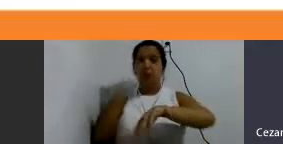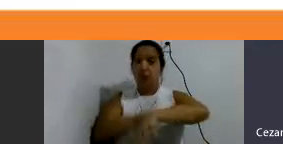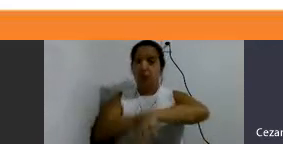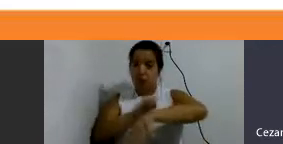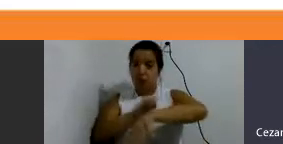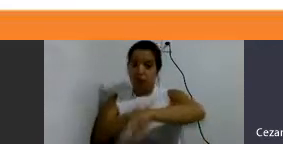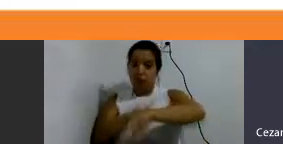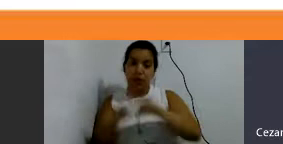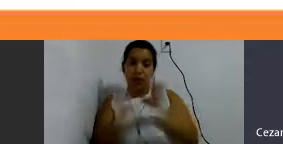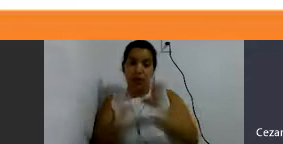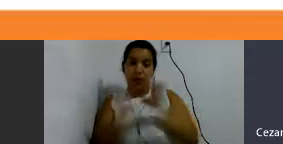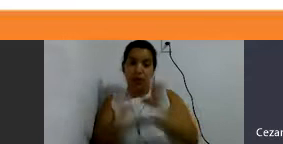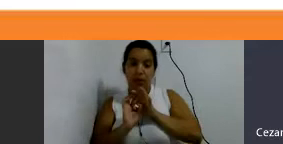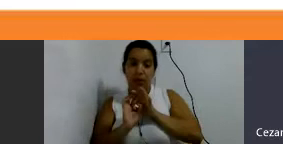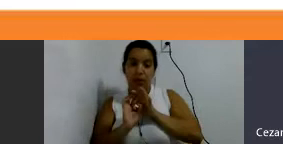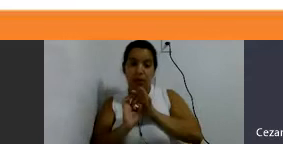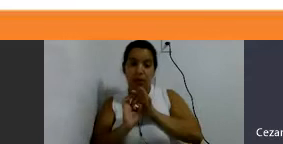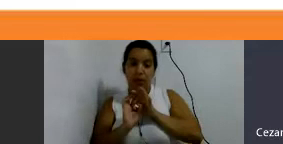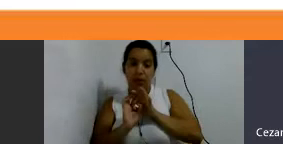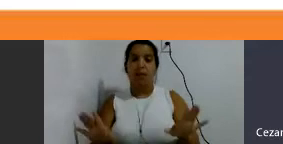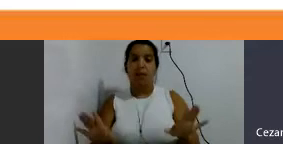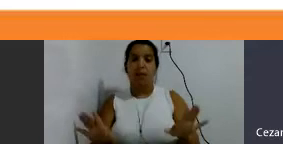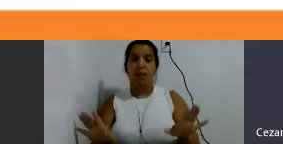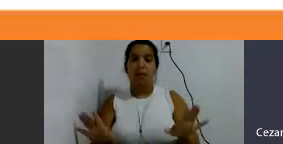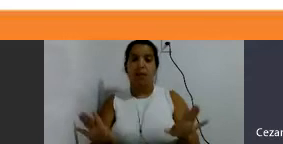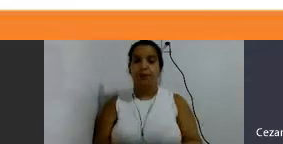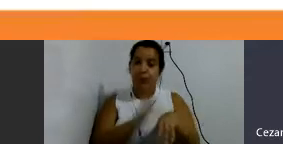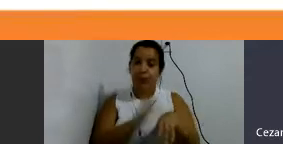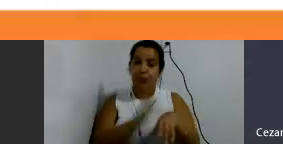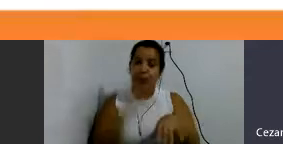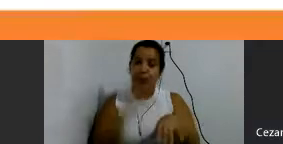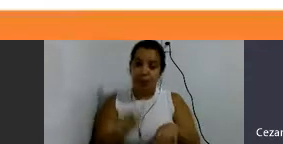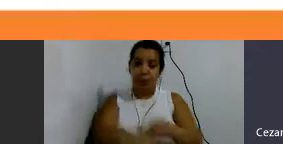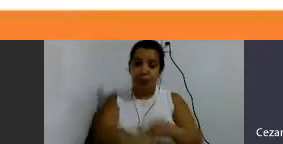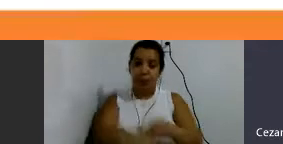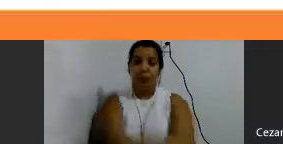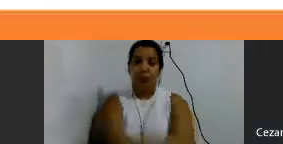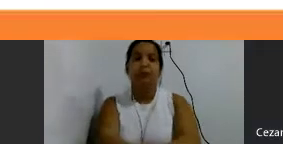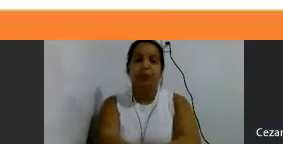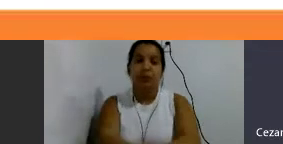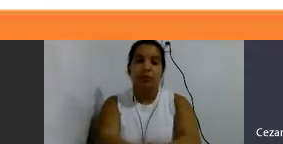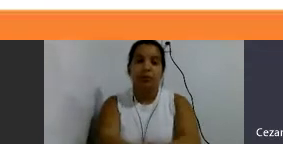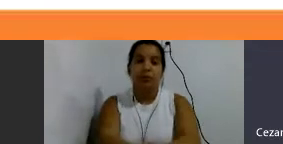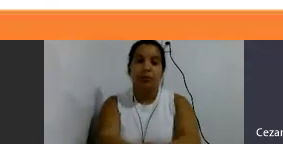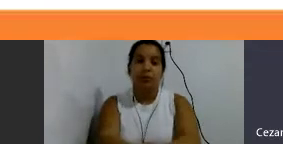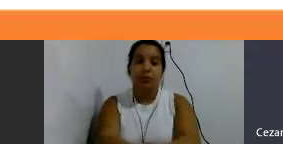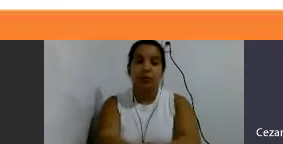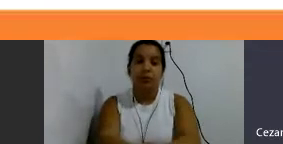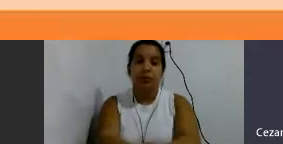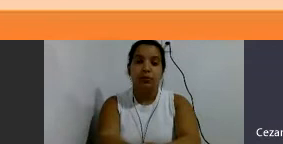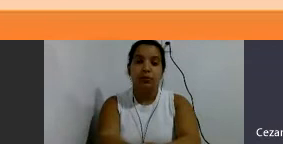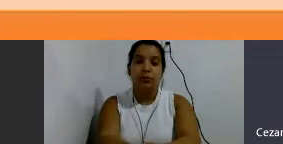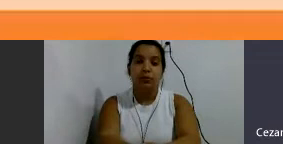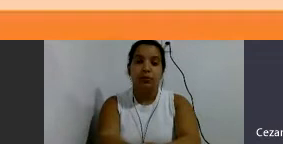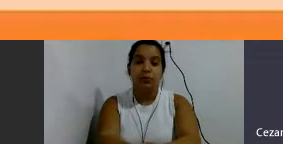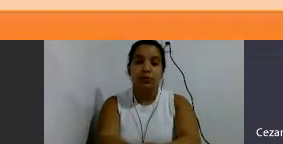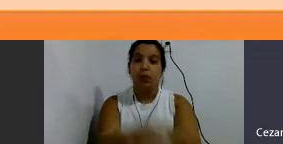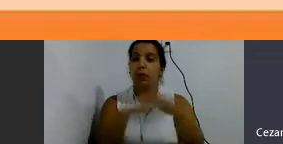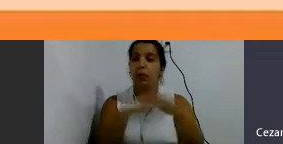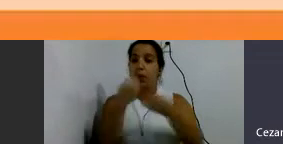e liberar a tripomastigota nesse material. Então, de que forma que a gente faz